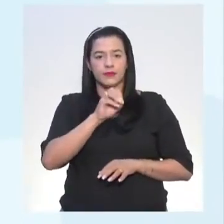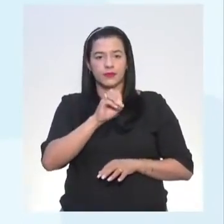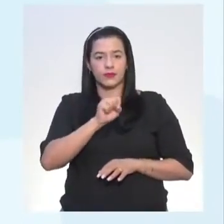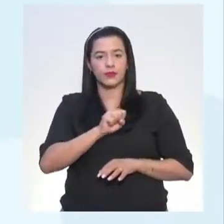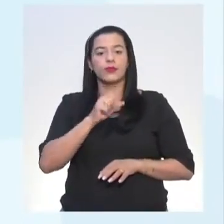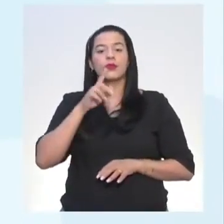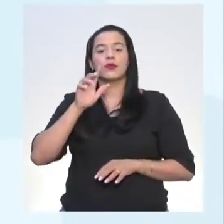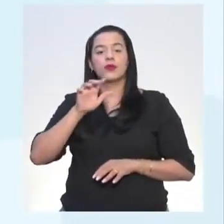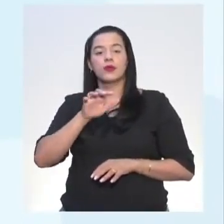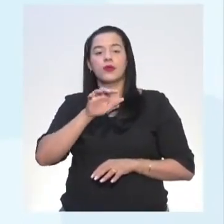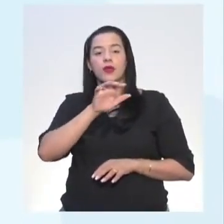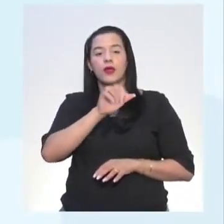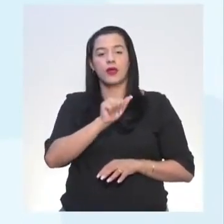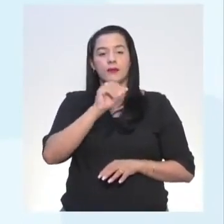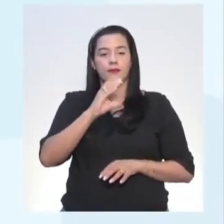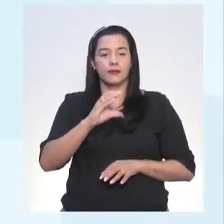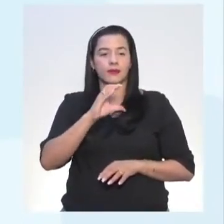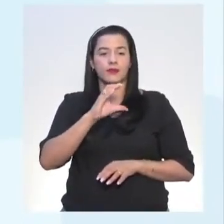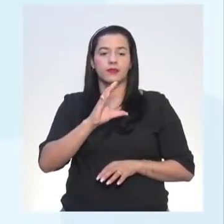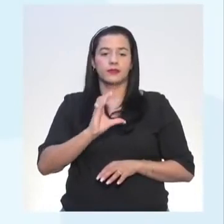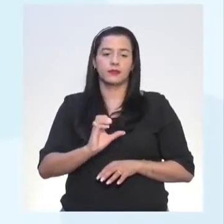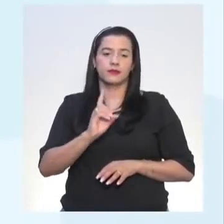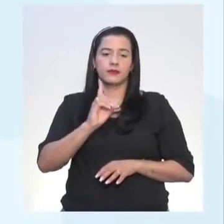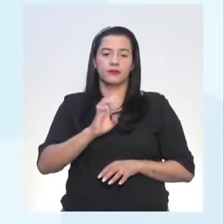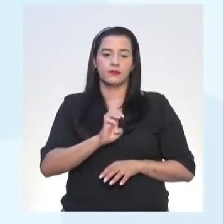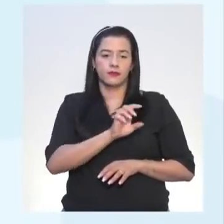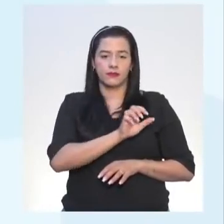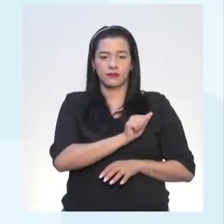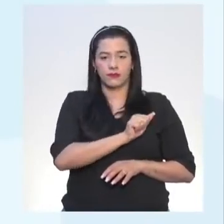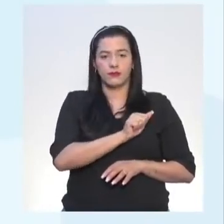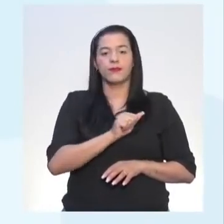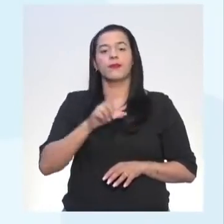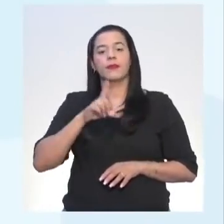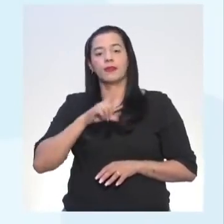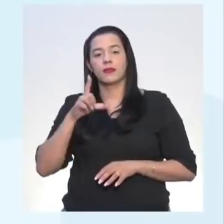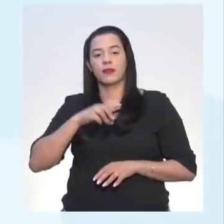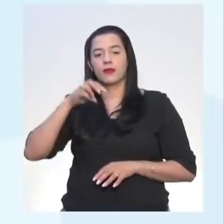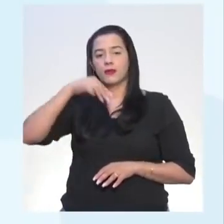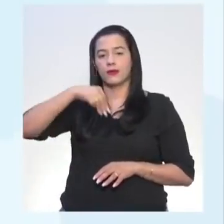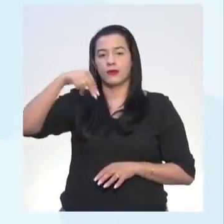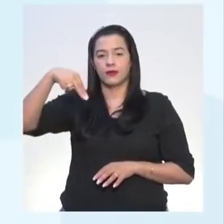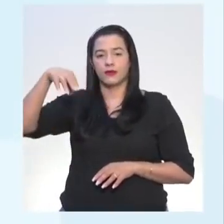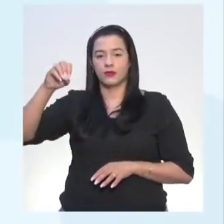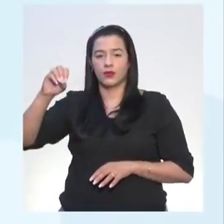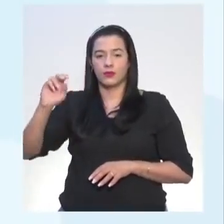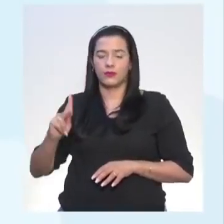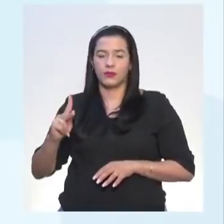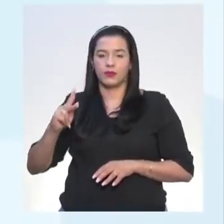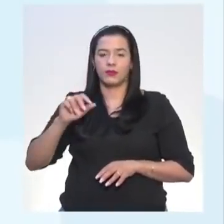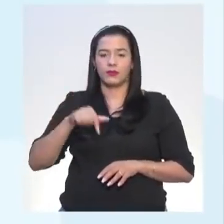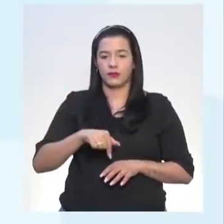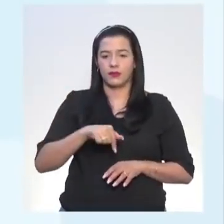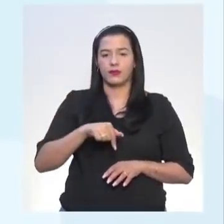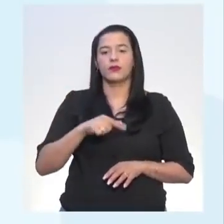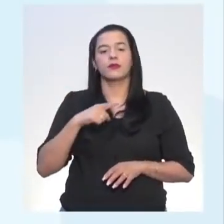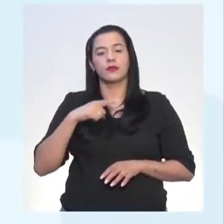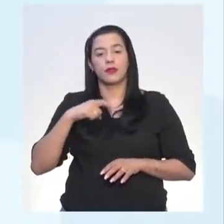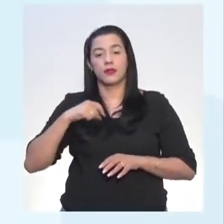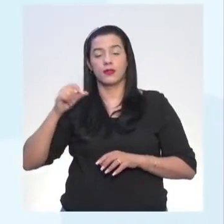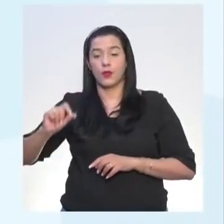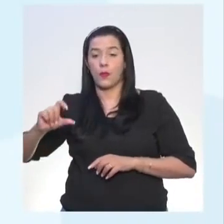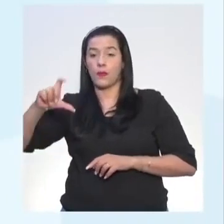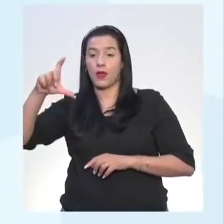o pentágono ABCDE. A gente percebe que o pentágono MNOPQ é maior que o